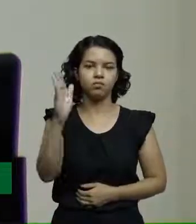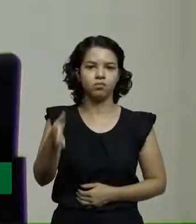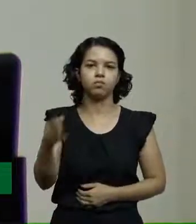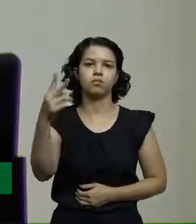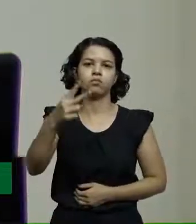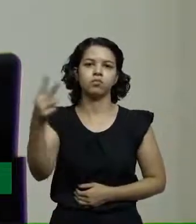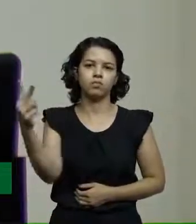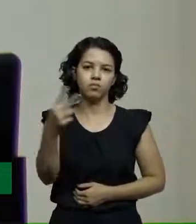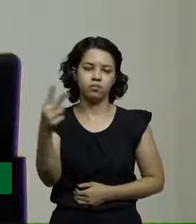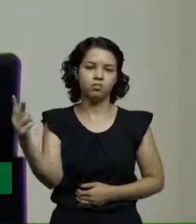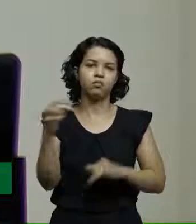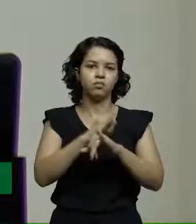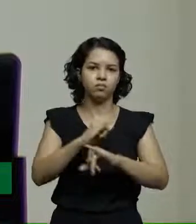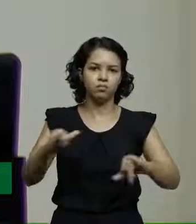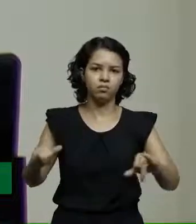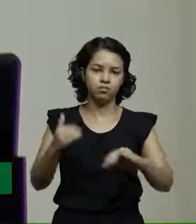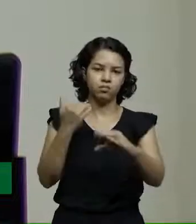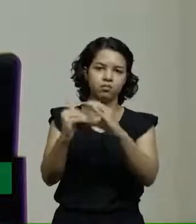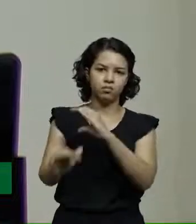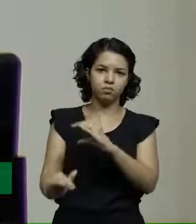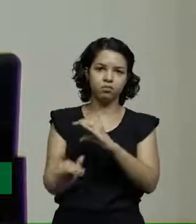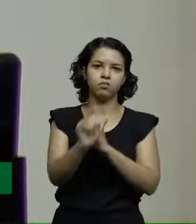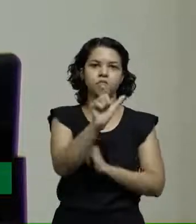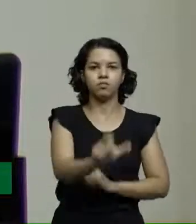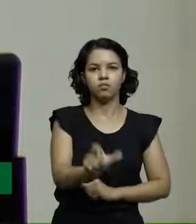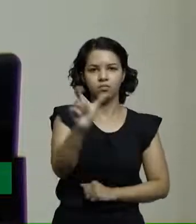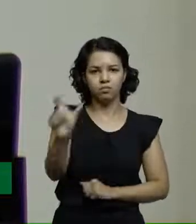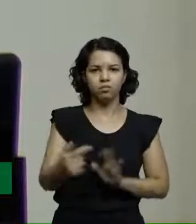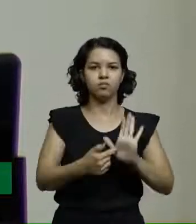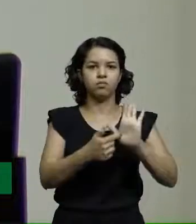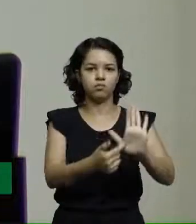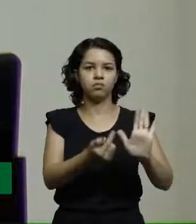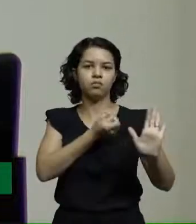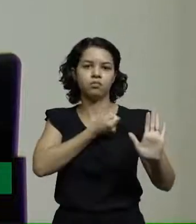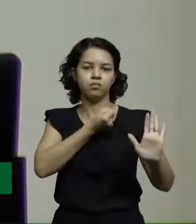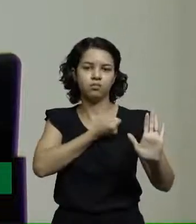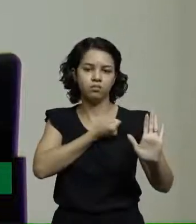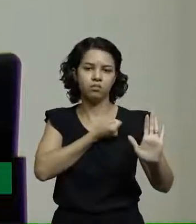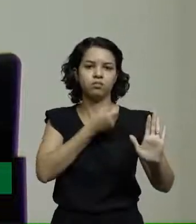275/306/2022 e comunicou que encaminhará aos destinatários as indicações números